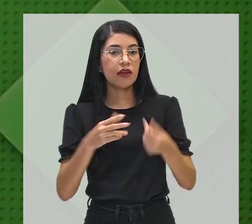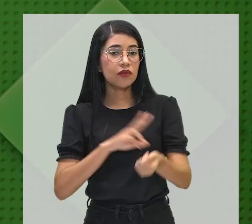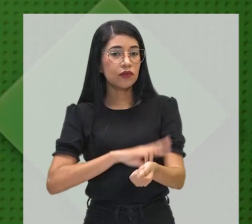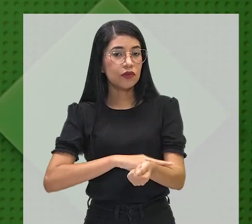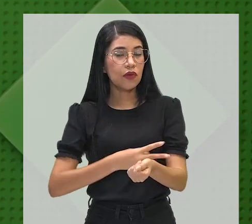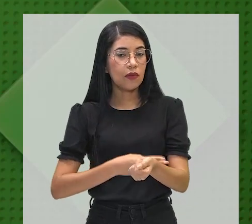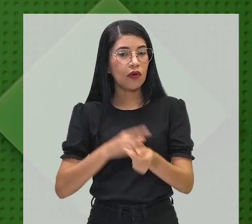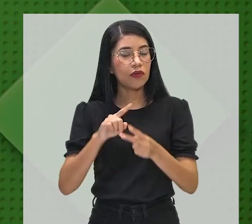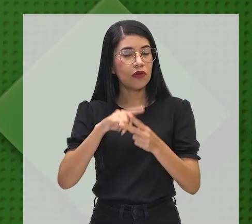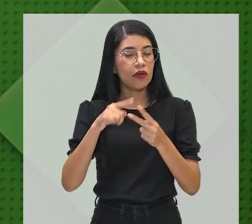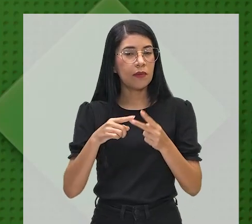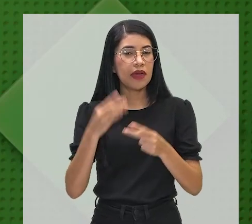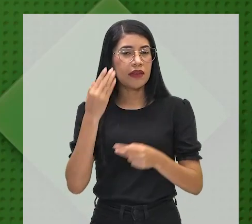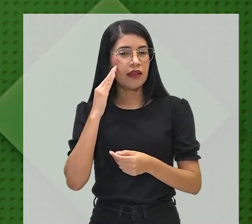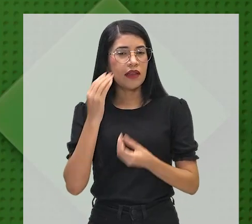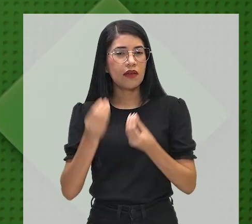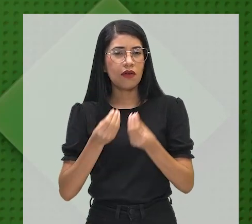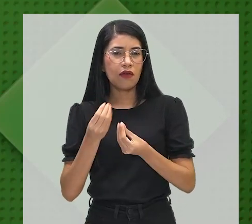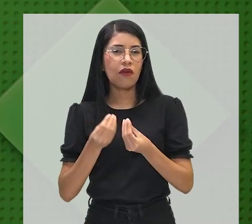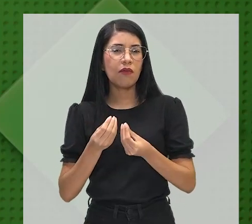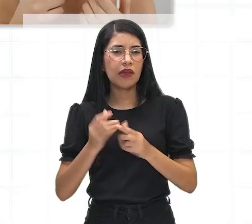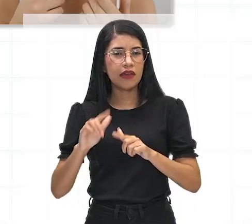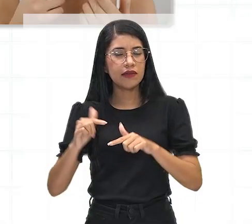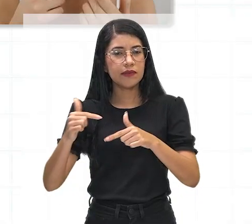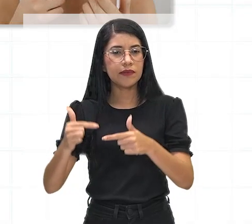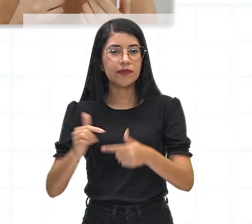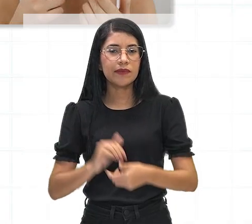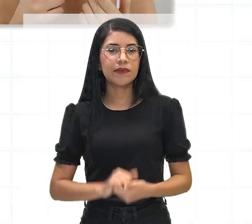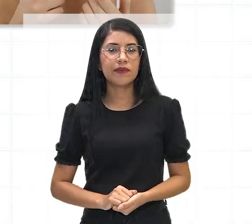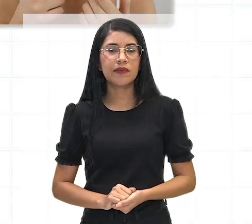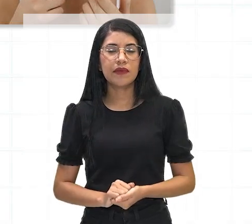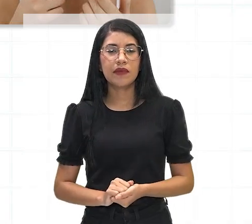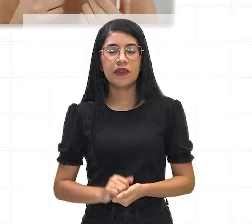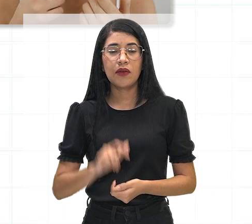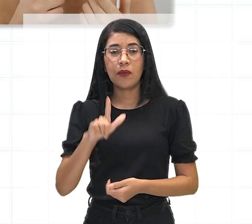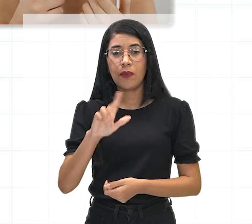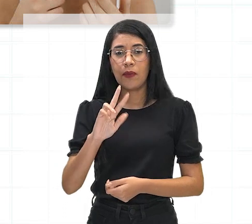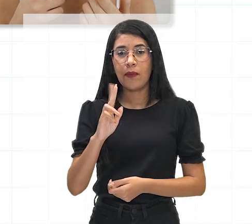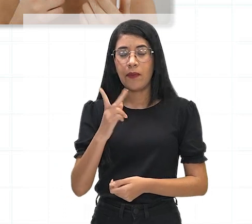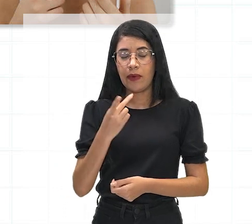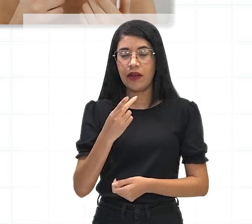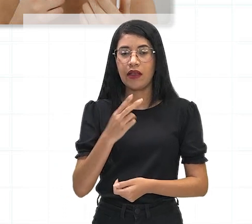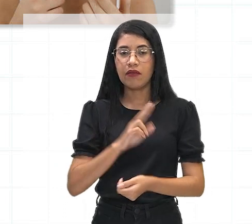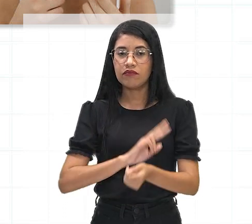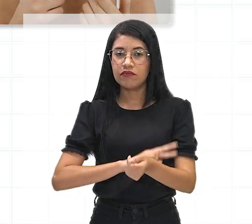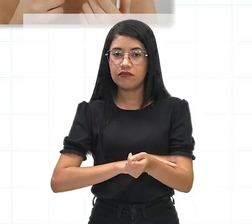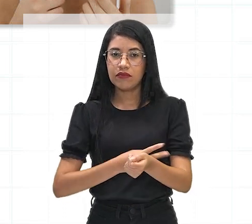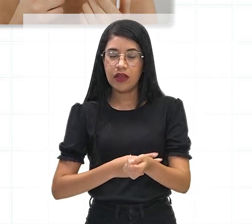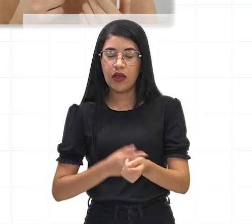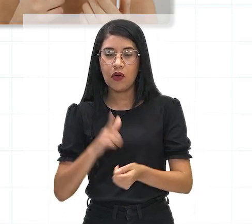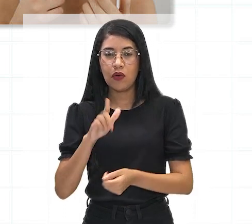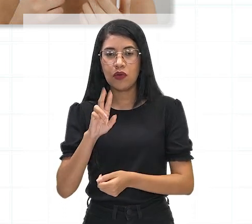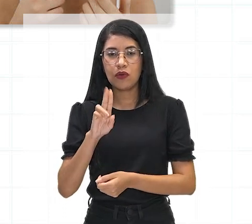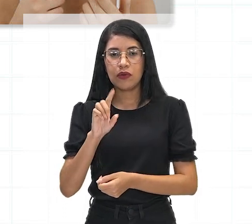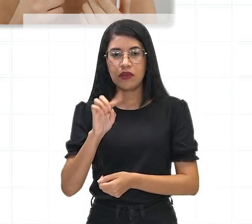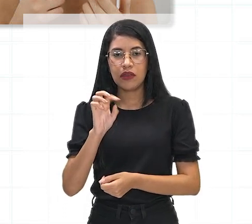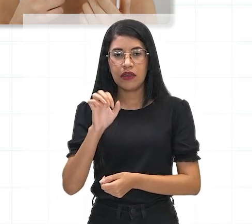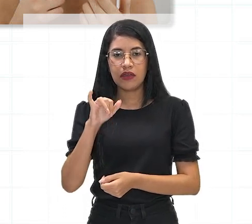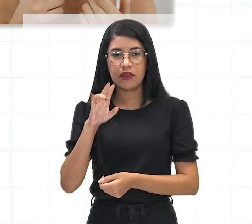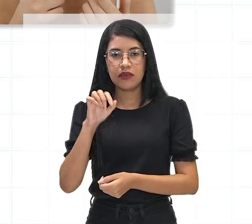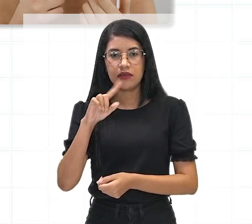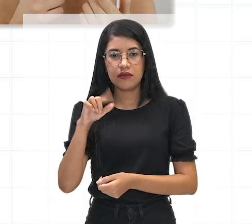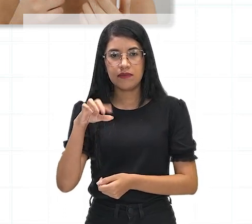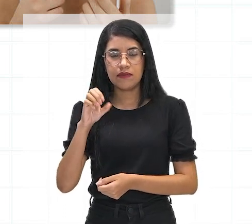pouquinho desses hormônios para entender como é que eles funcionam, certo? Então, o LH, que é o hormônio luteinizante, e